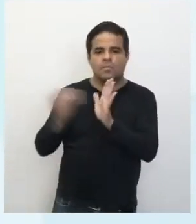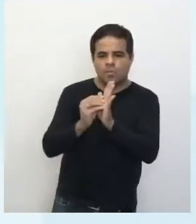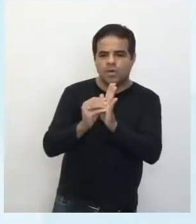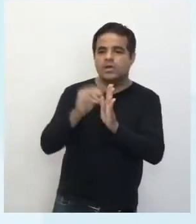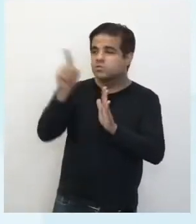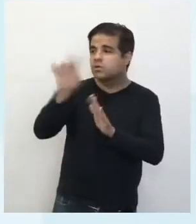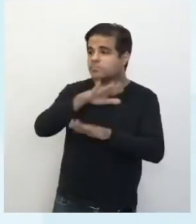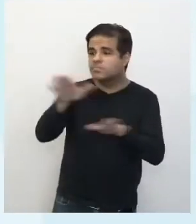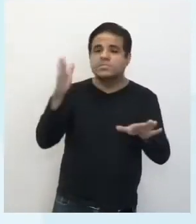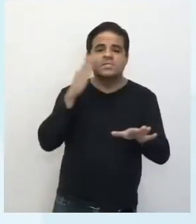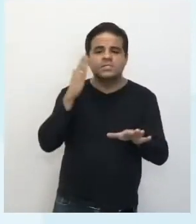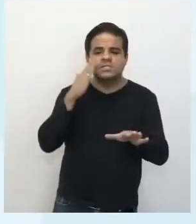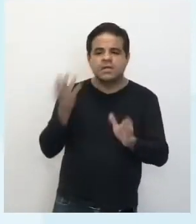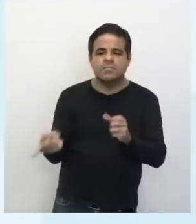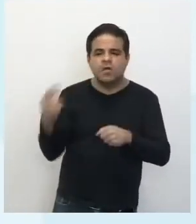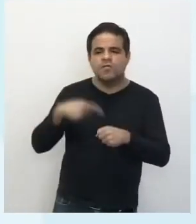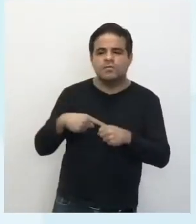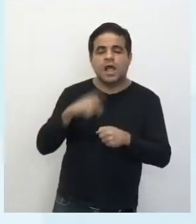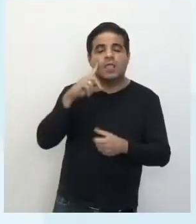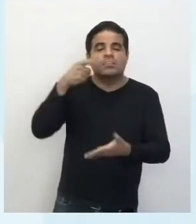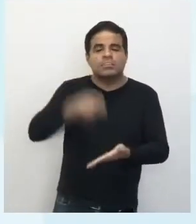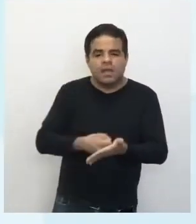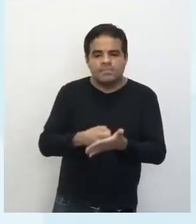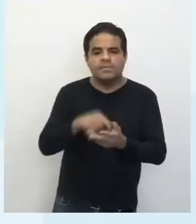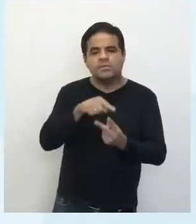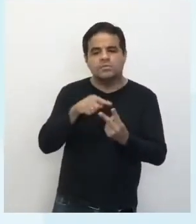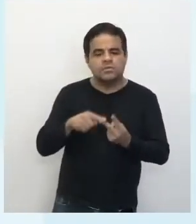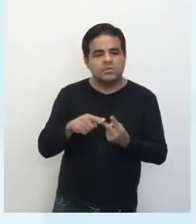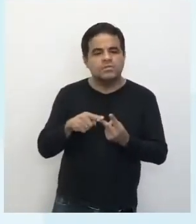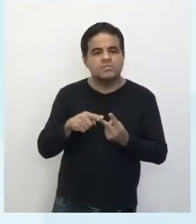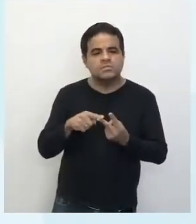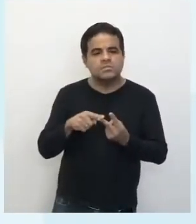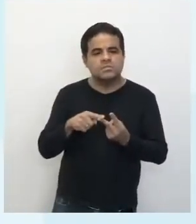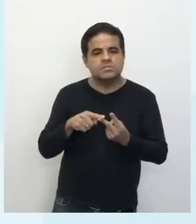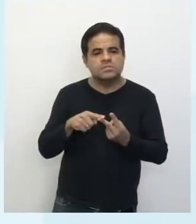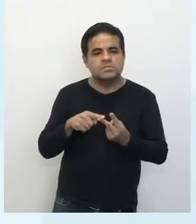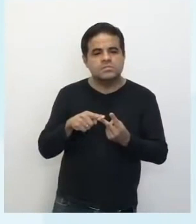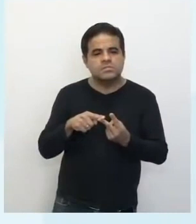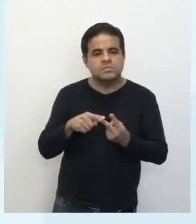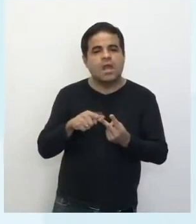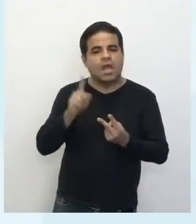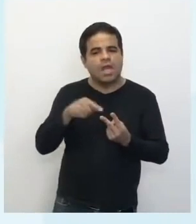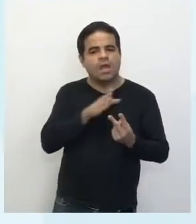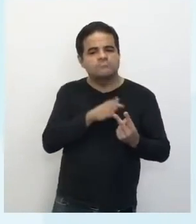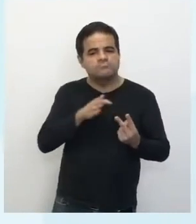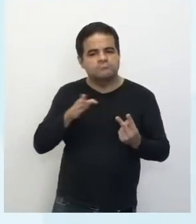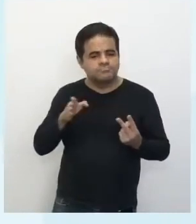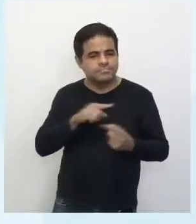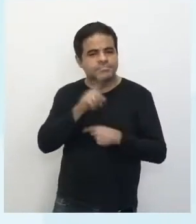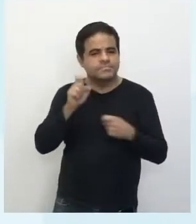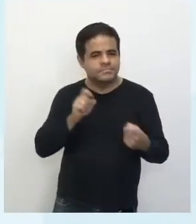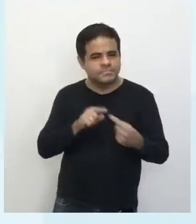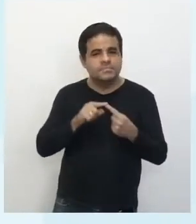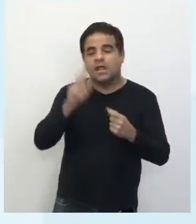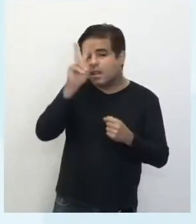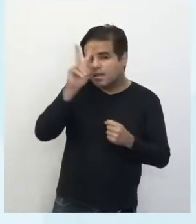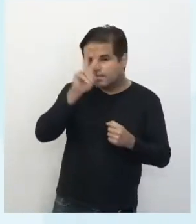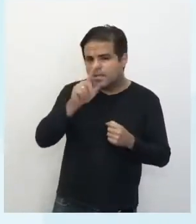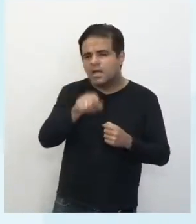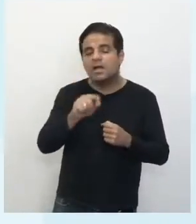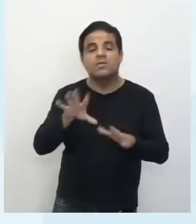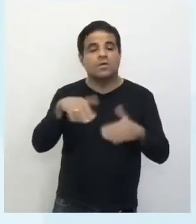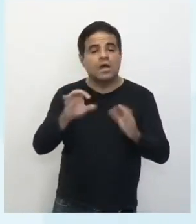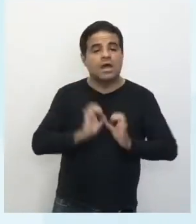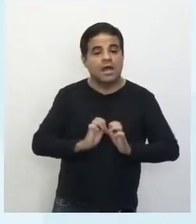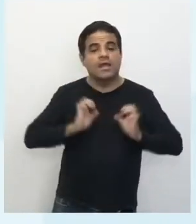né, só para a gente retomar. Determine dois pares ordenados que sejam solução da função. Lembrando que quando